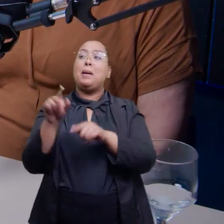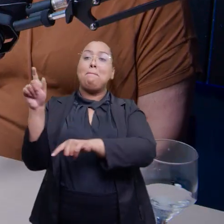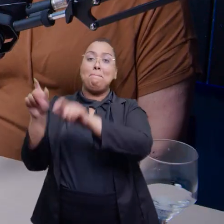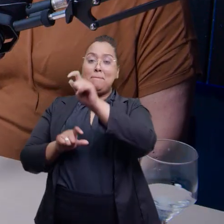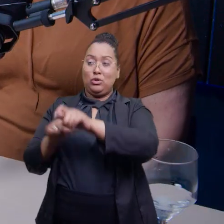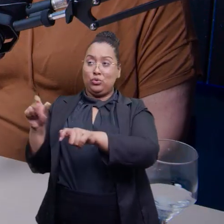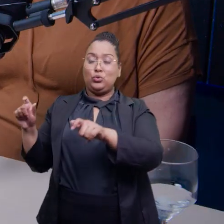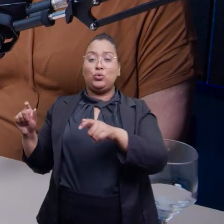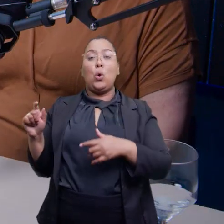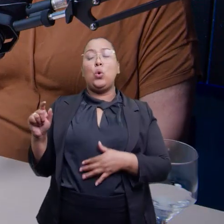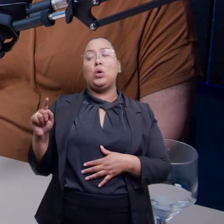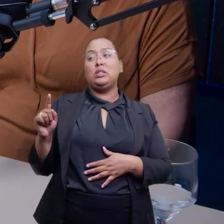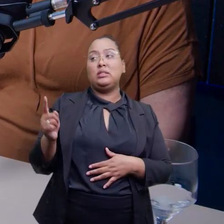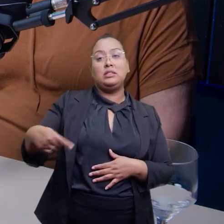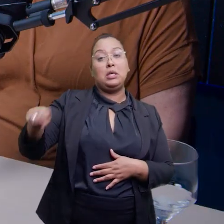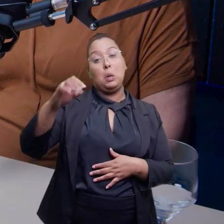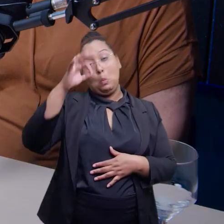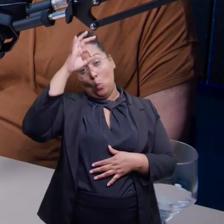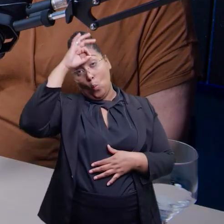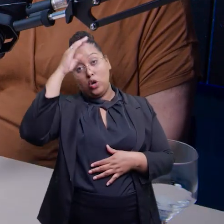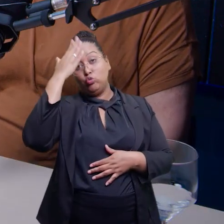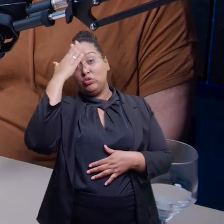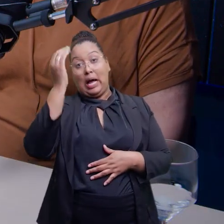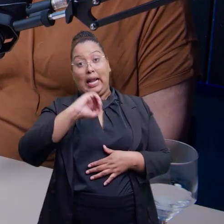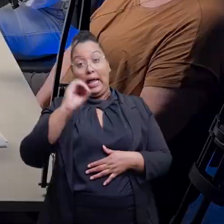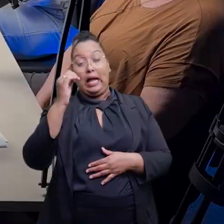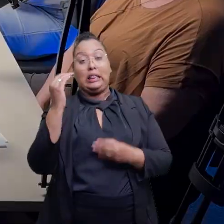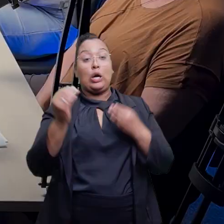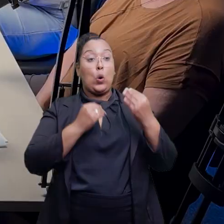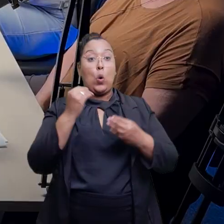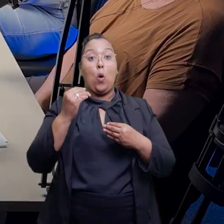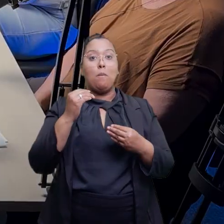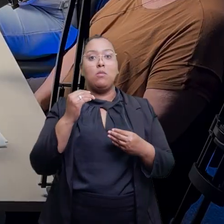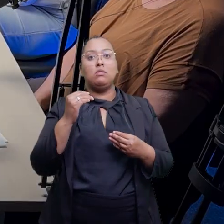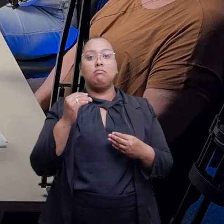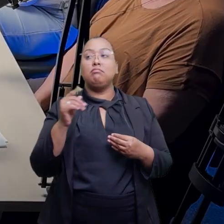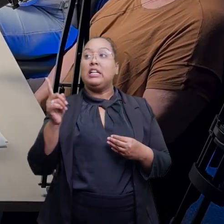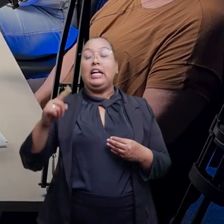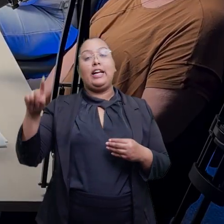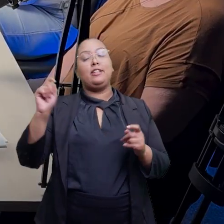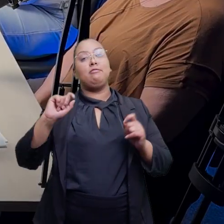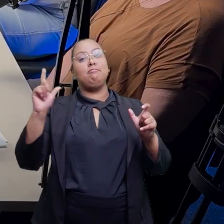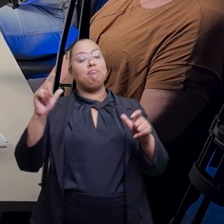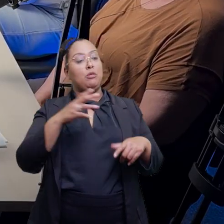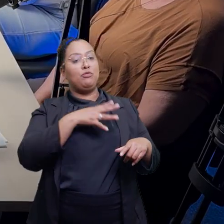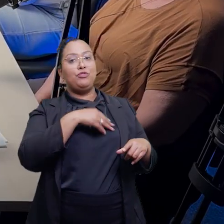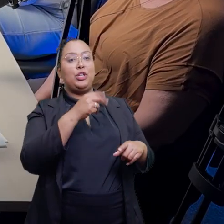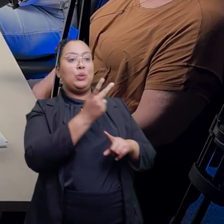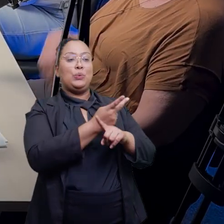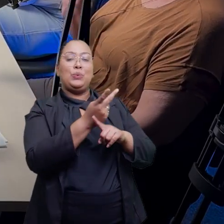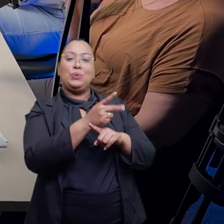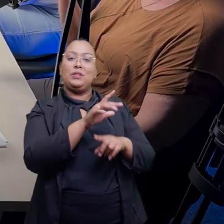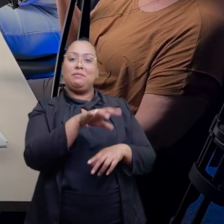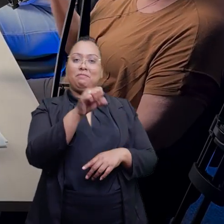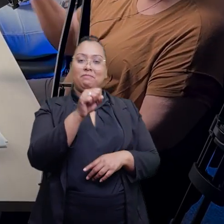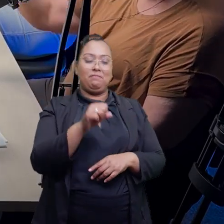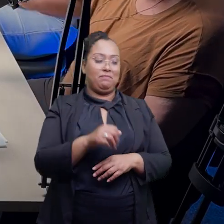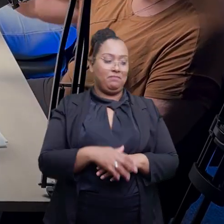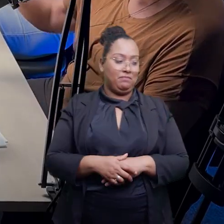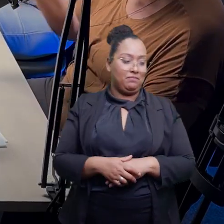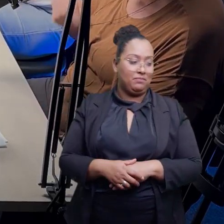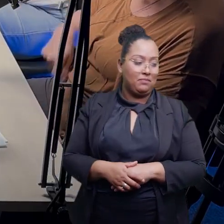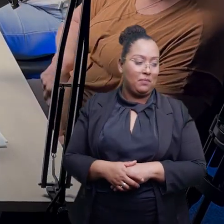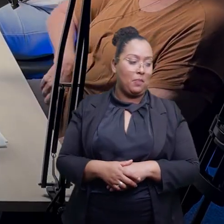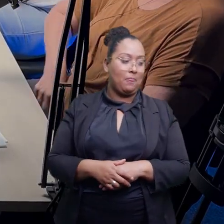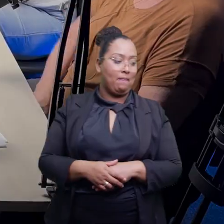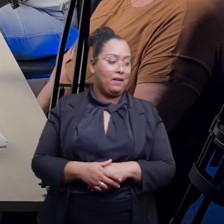que estejam completamente sem saber por onde começar possam ir em busca, né, dos seus filhos. Vamos fazer uma